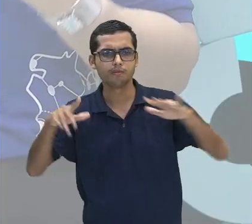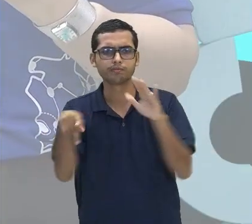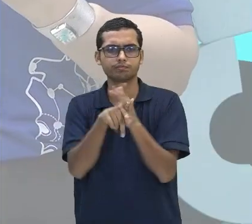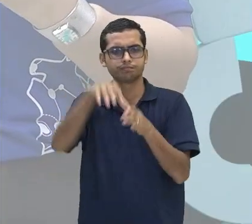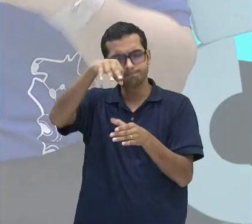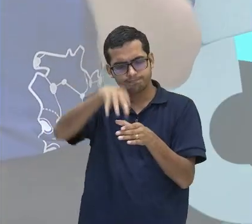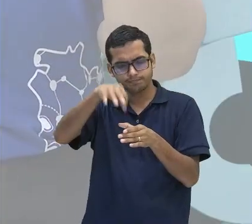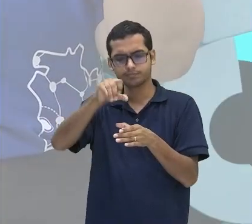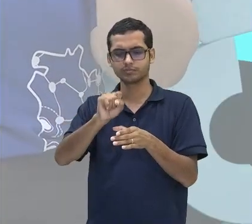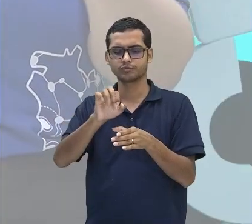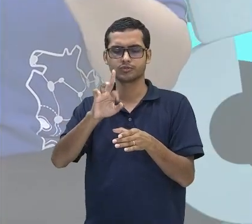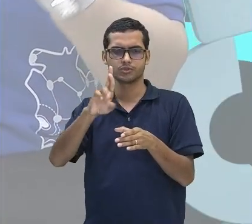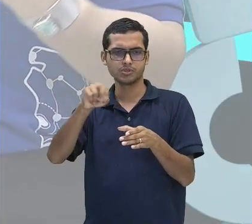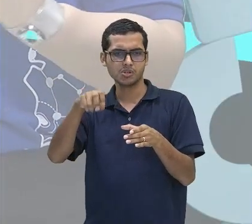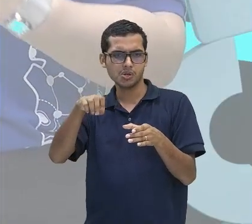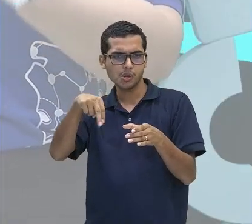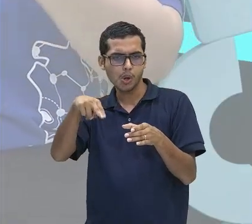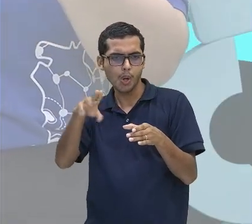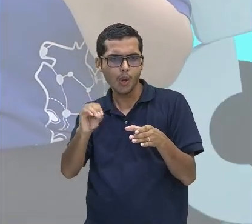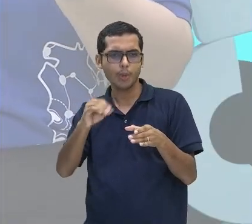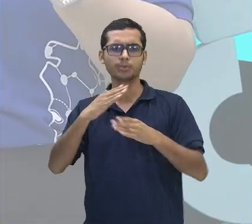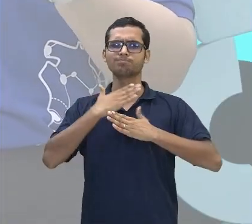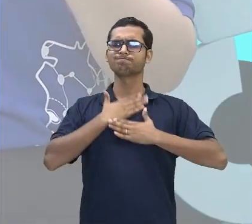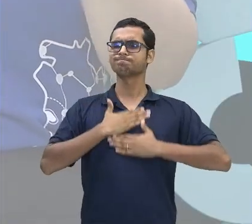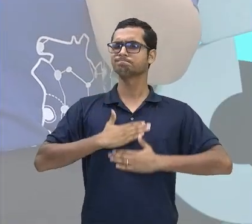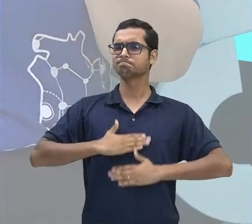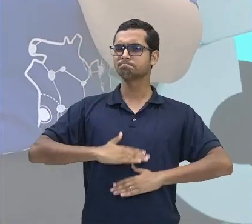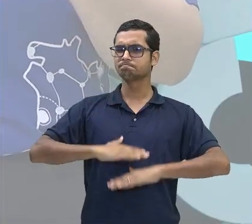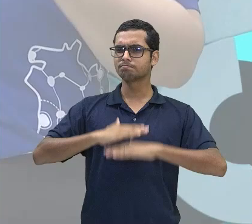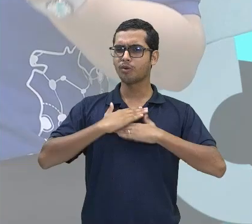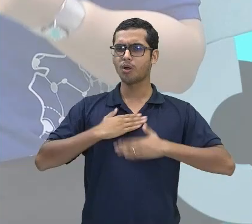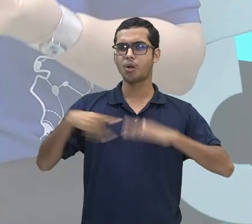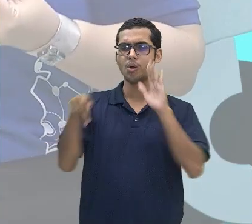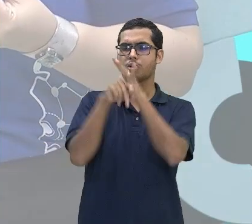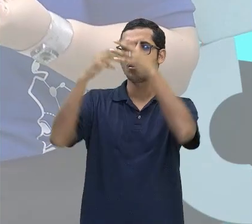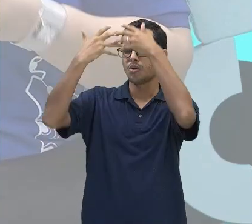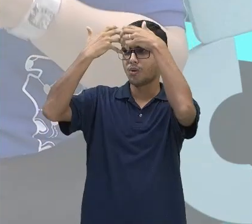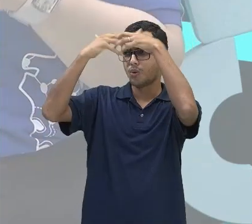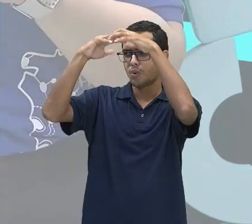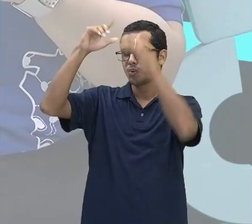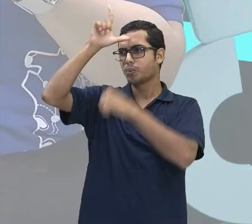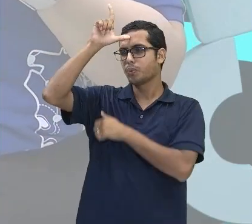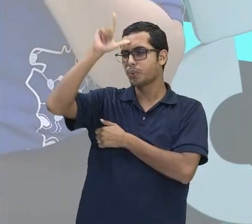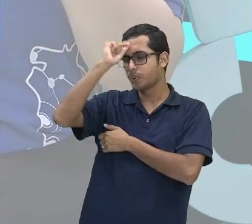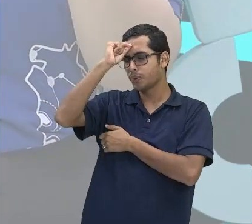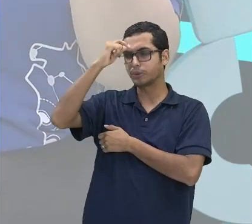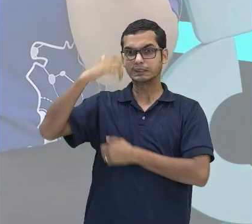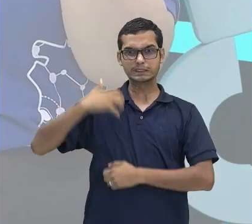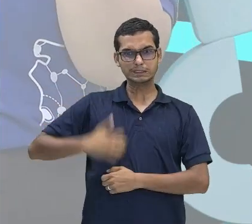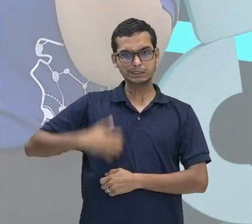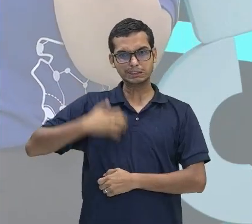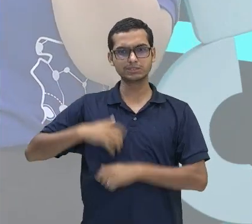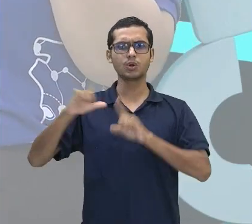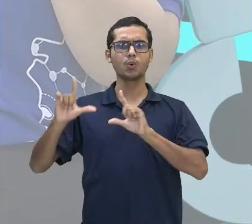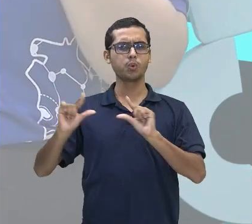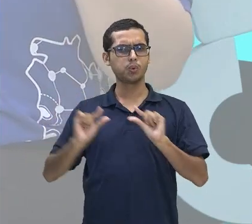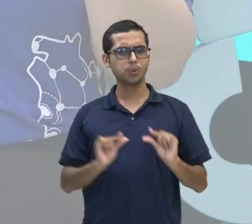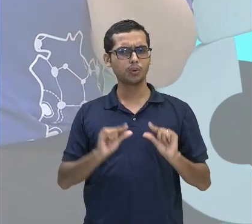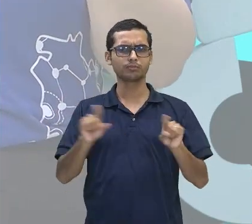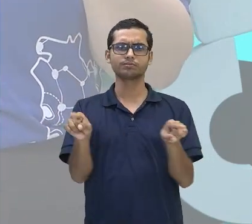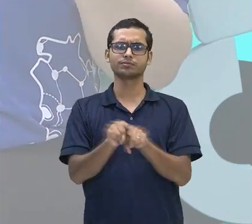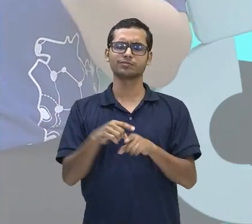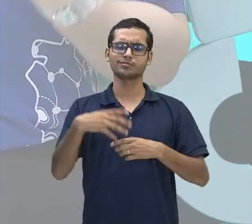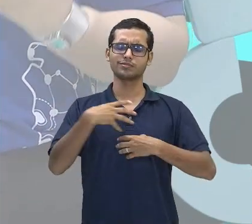sereno acalma, né, aí a sua mente, reduz o estresse e assim por diante. Então vejam que ele